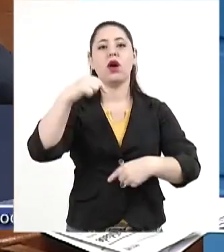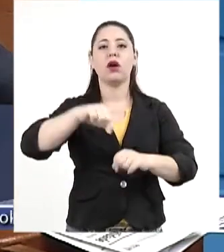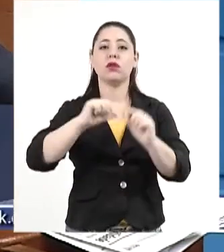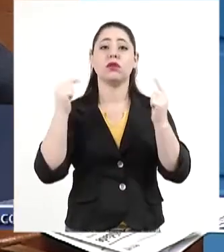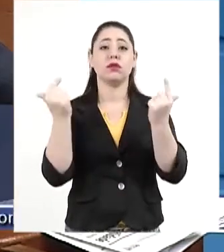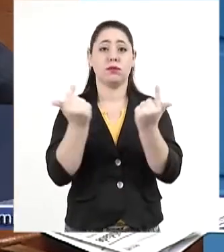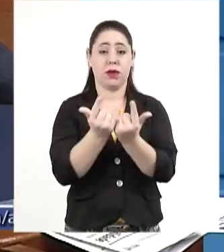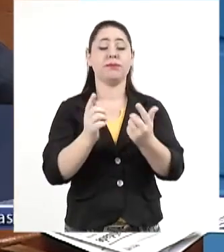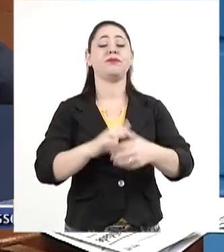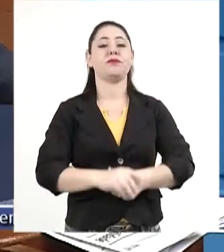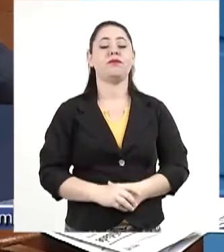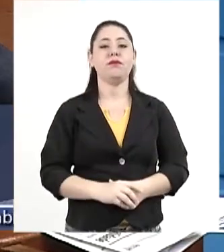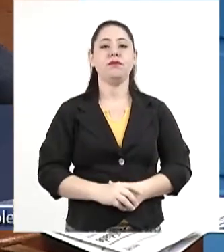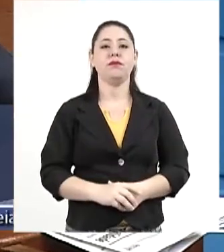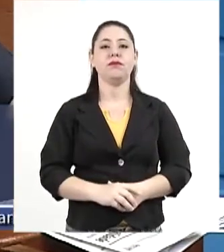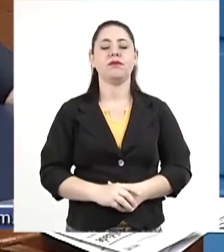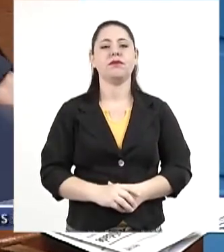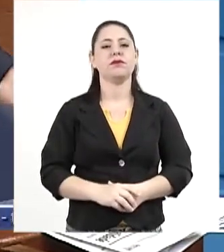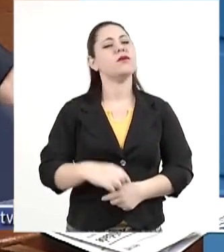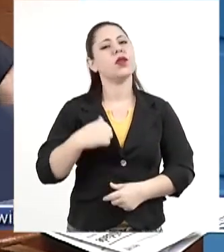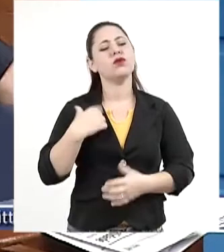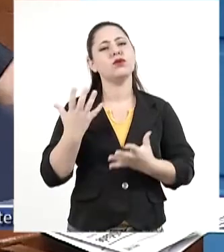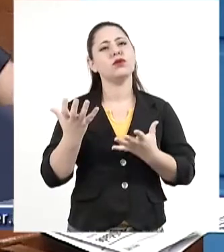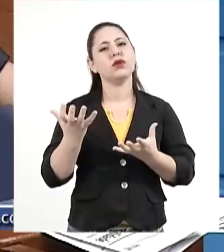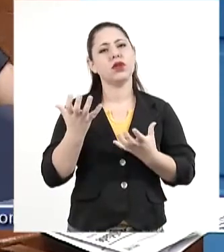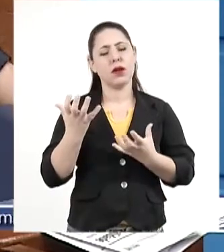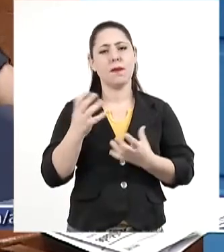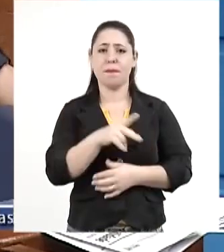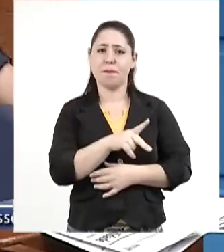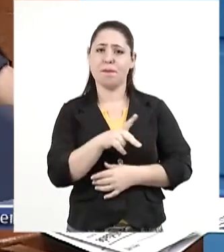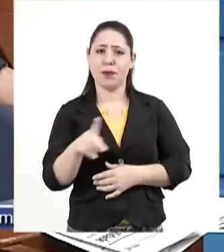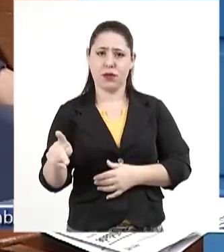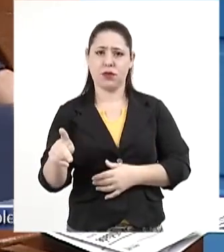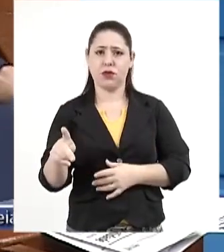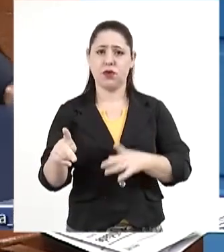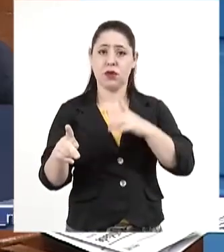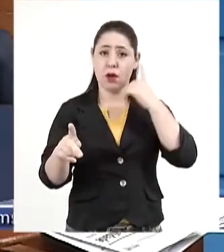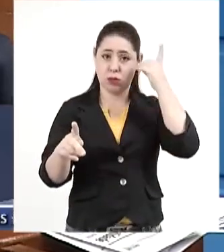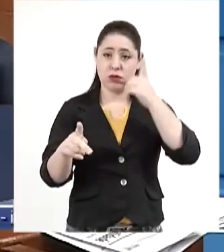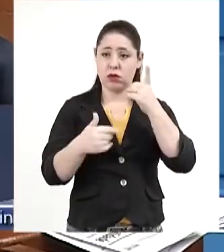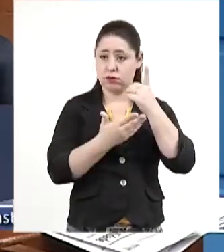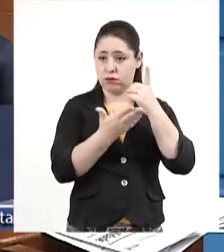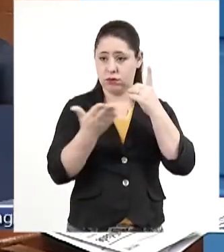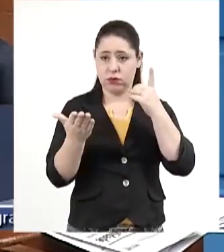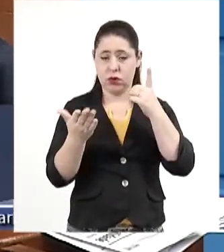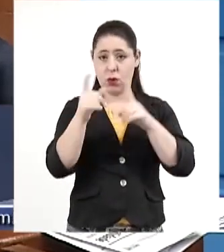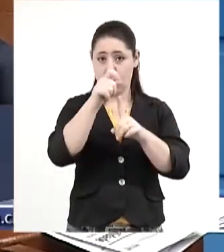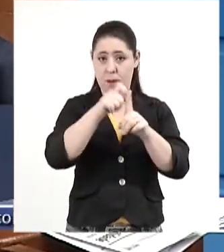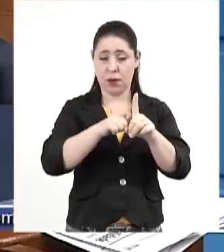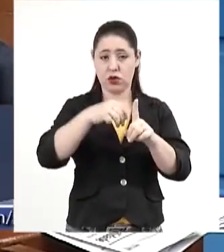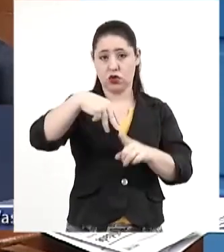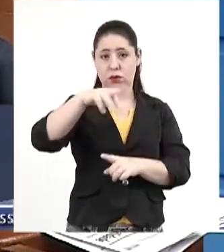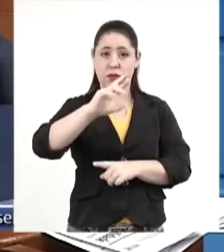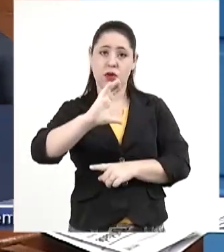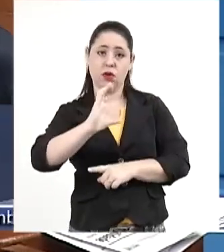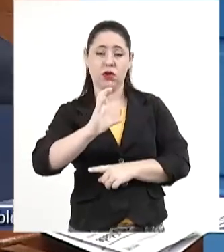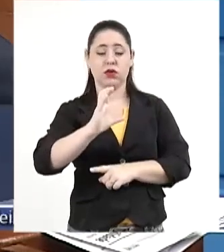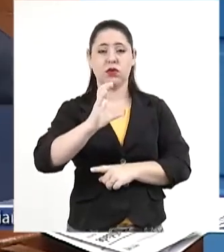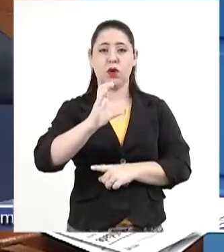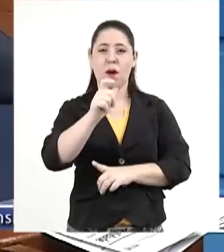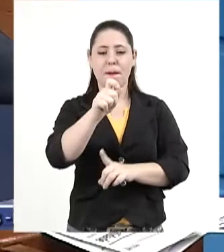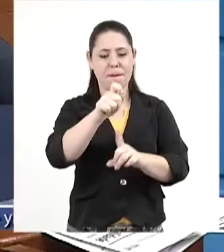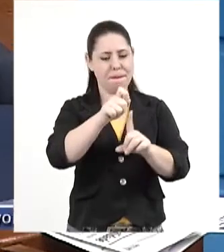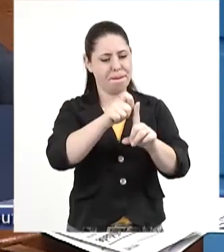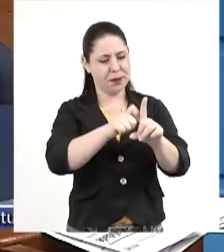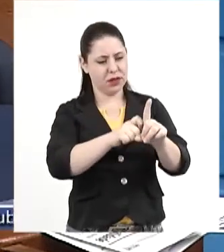Assembleia Legislativa. Eu gostaria, senhor presidente, senhores deputados, que o mês de março fosse um